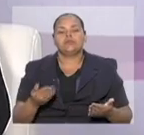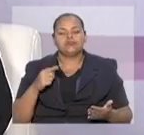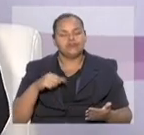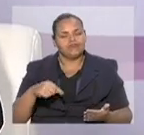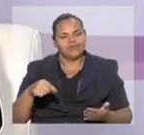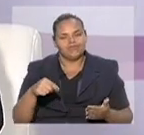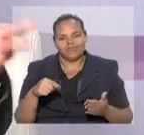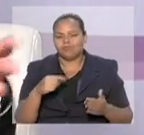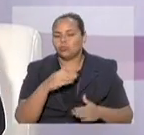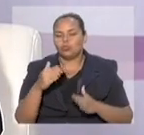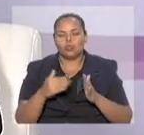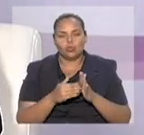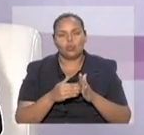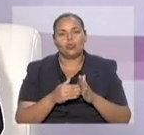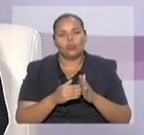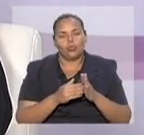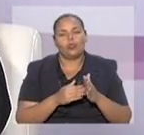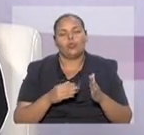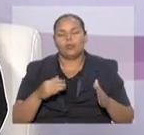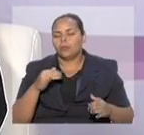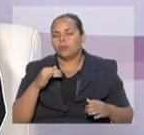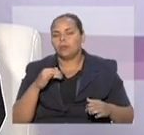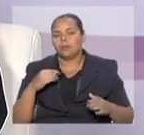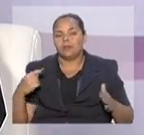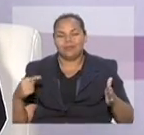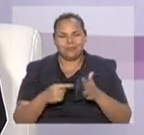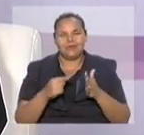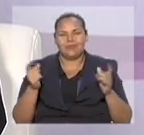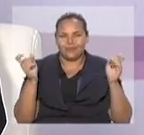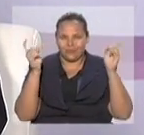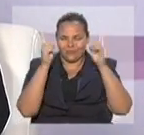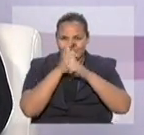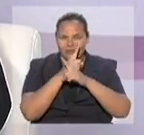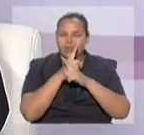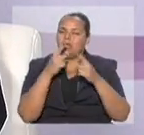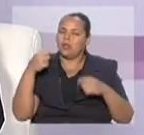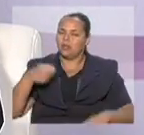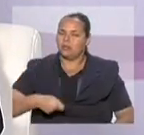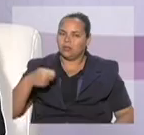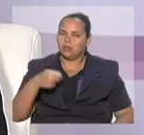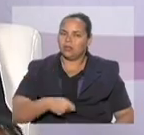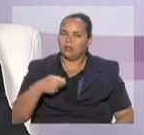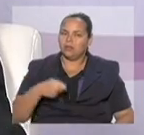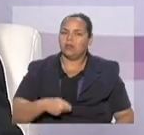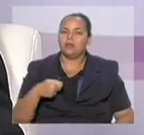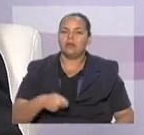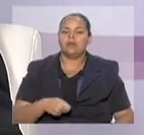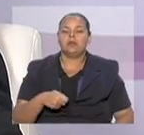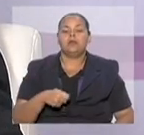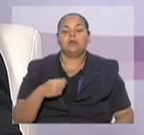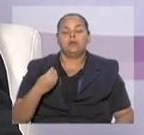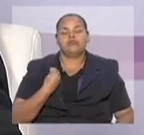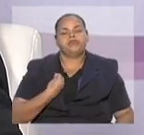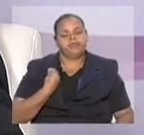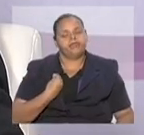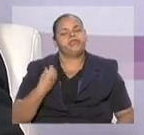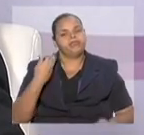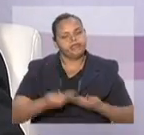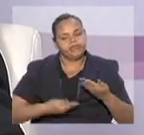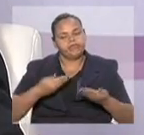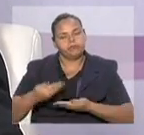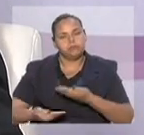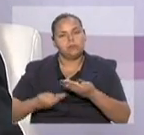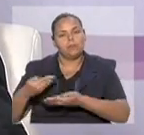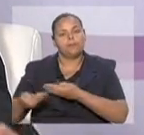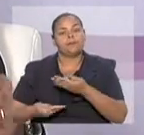esse cumprimento de todas essas metas é difícil. Exige um grau de participação,